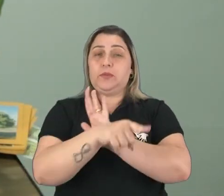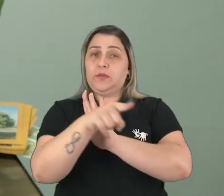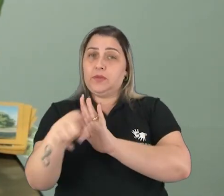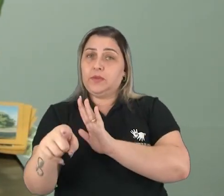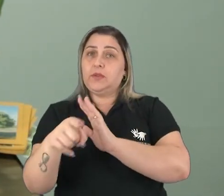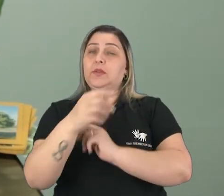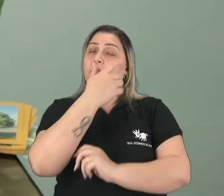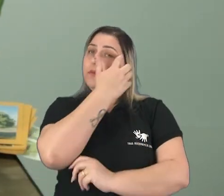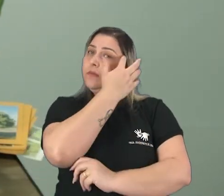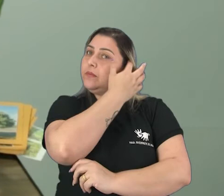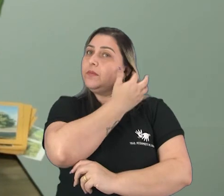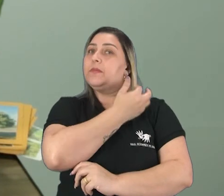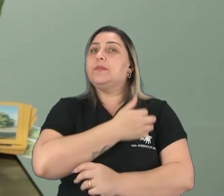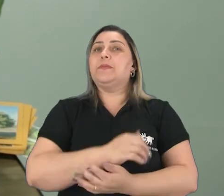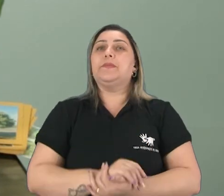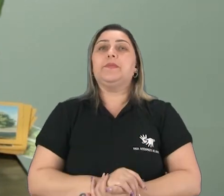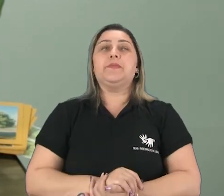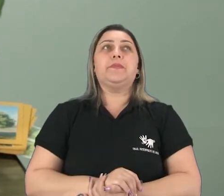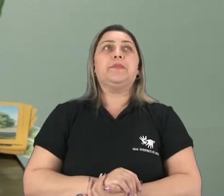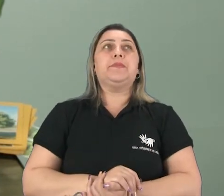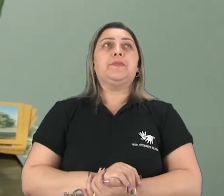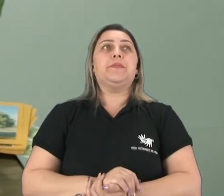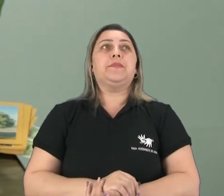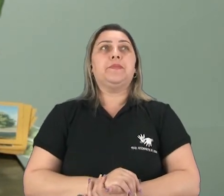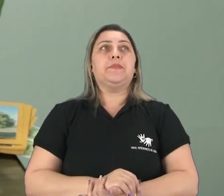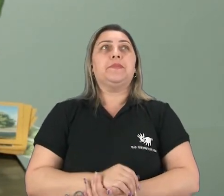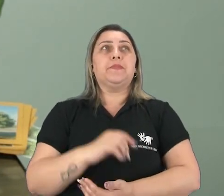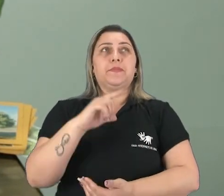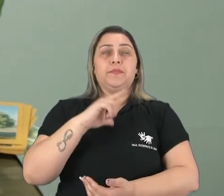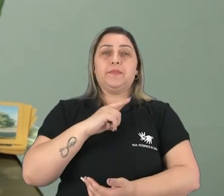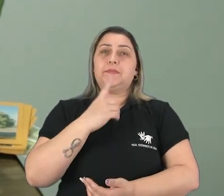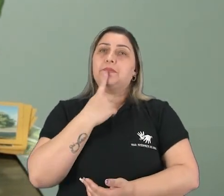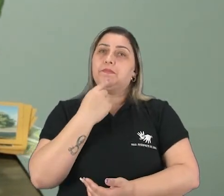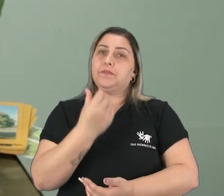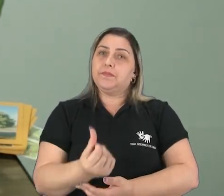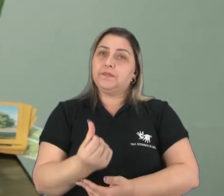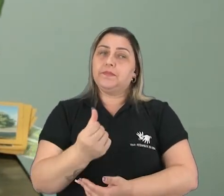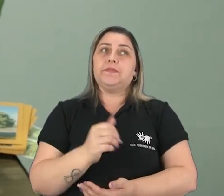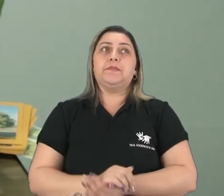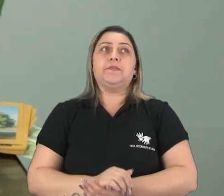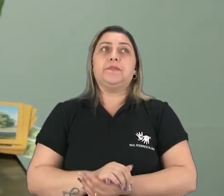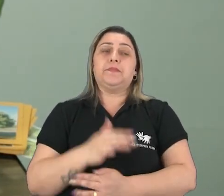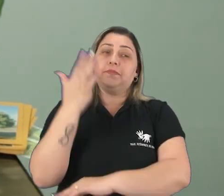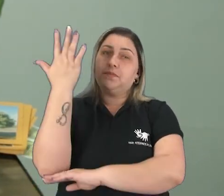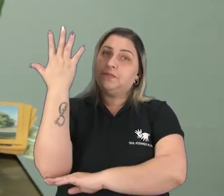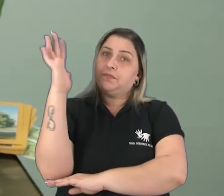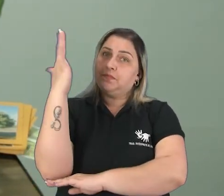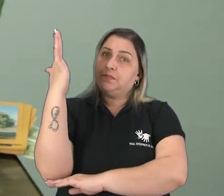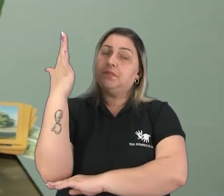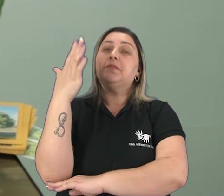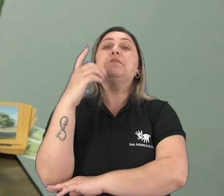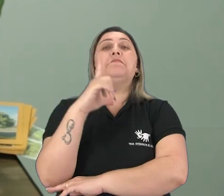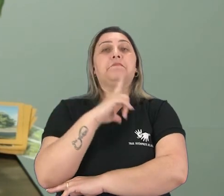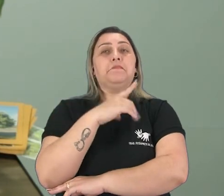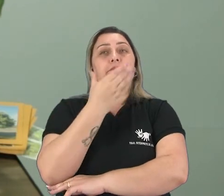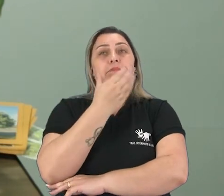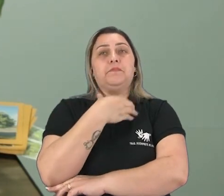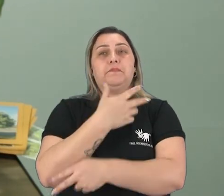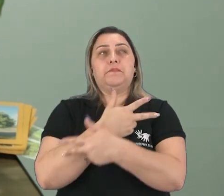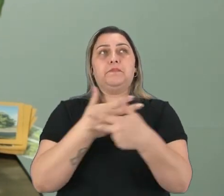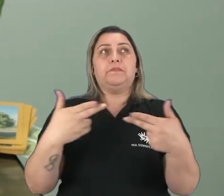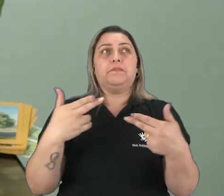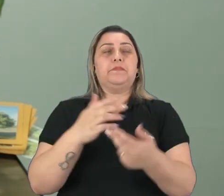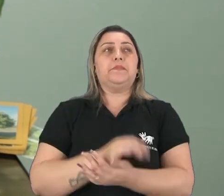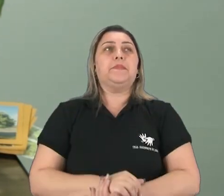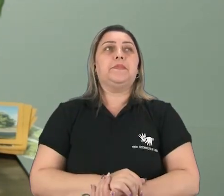fazer a demonstração para vocês. Então, nós temos aqui a acerola, uma árvore que é frutífera.